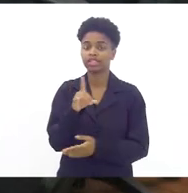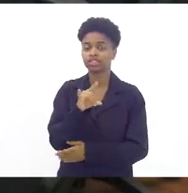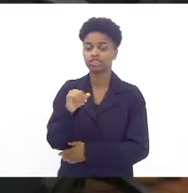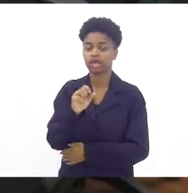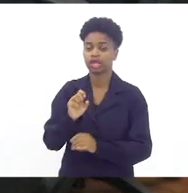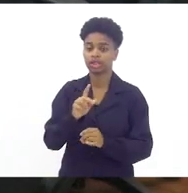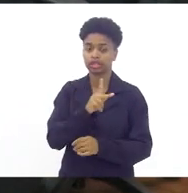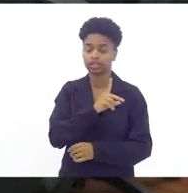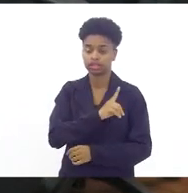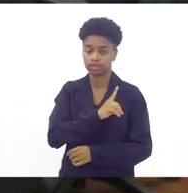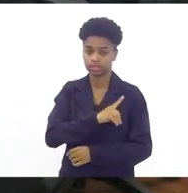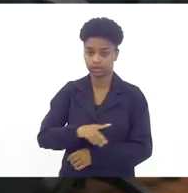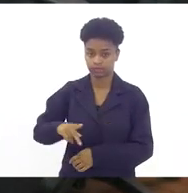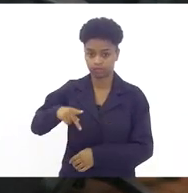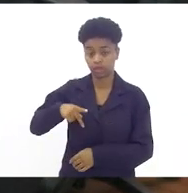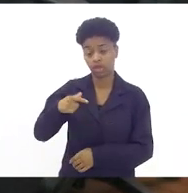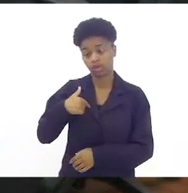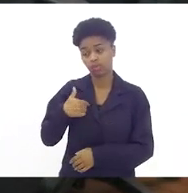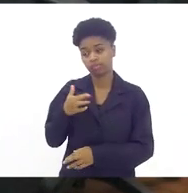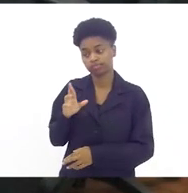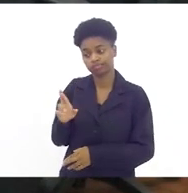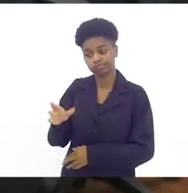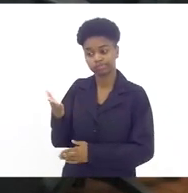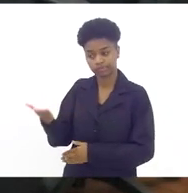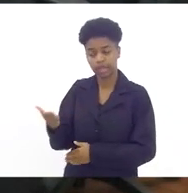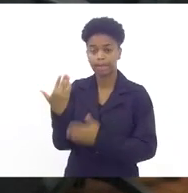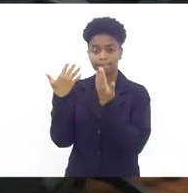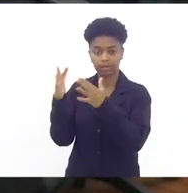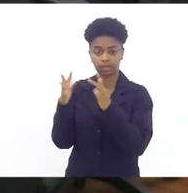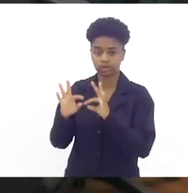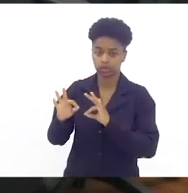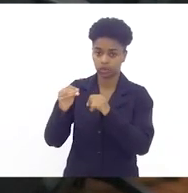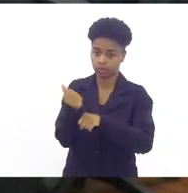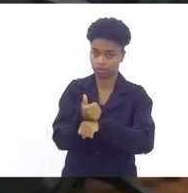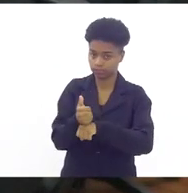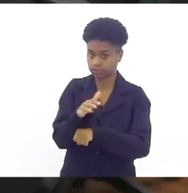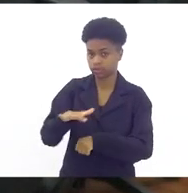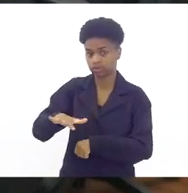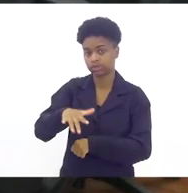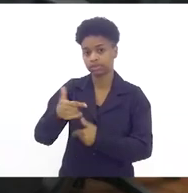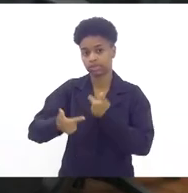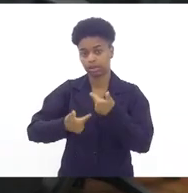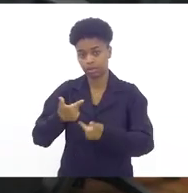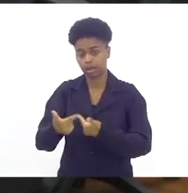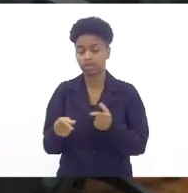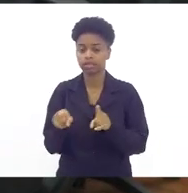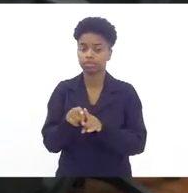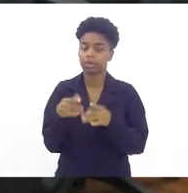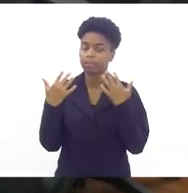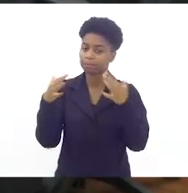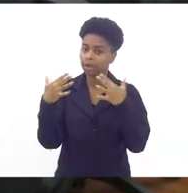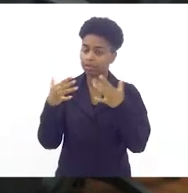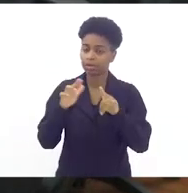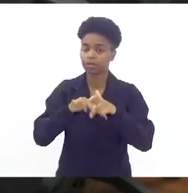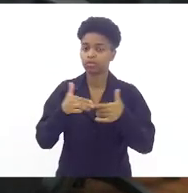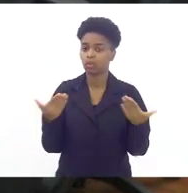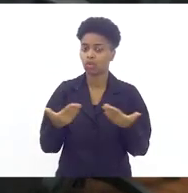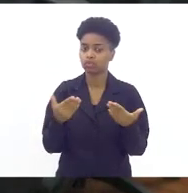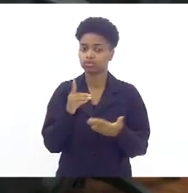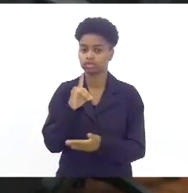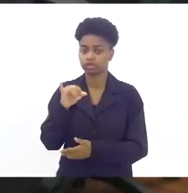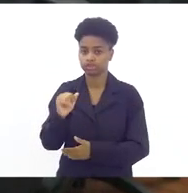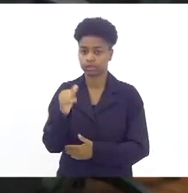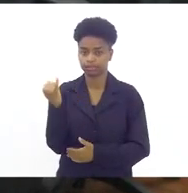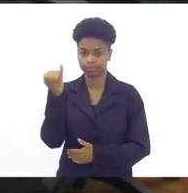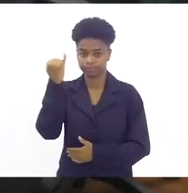na figura do Rodrigo parabenizo defensores defensoras públicas que trabalham parabéns pelo pelo dia